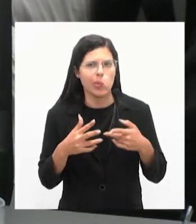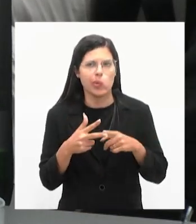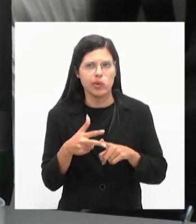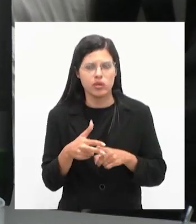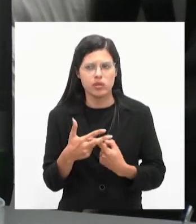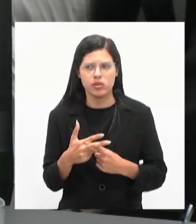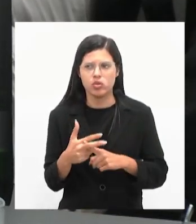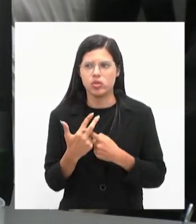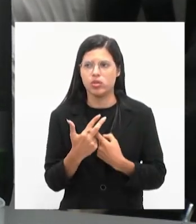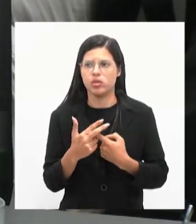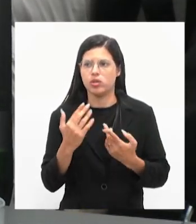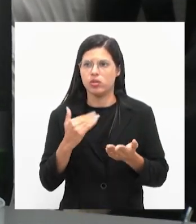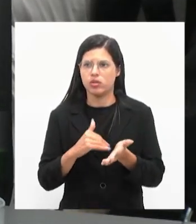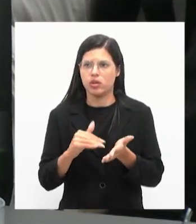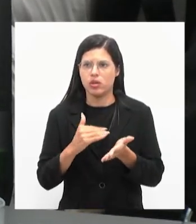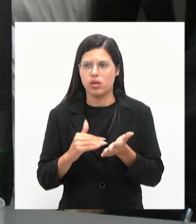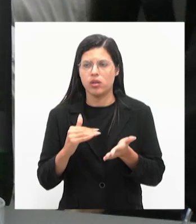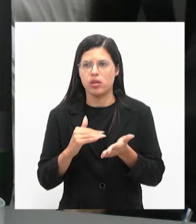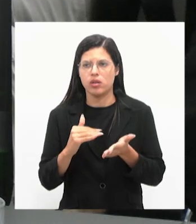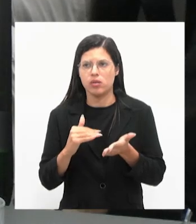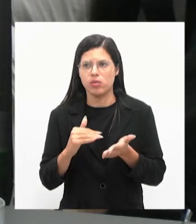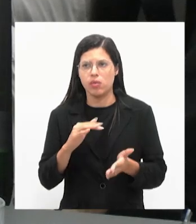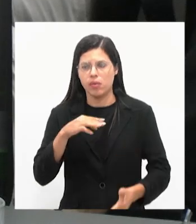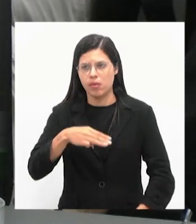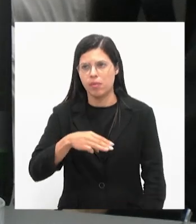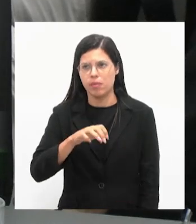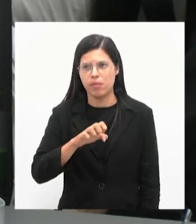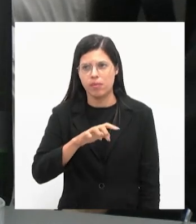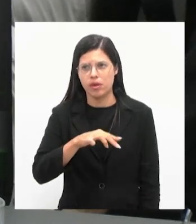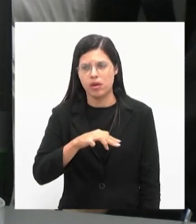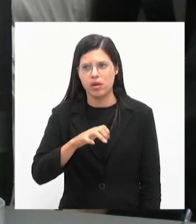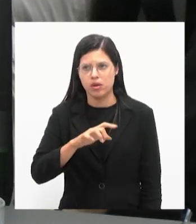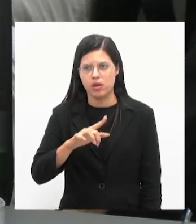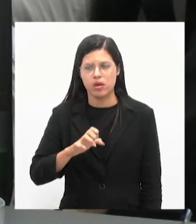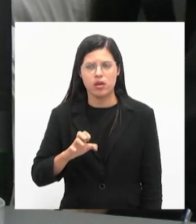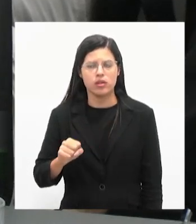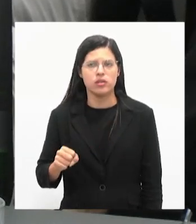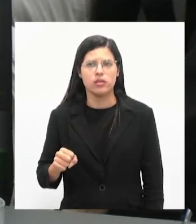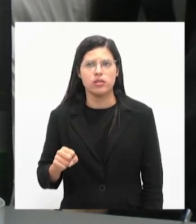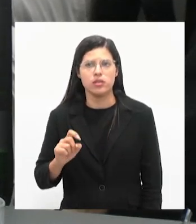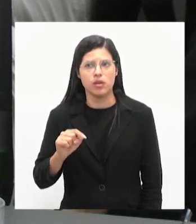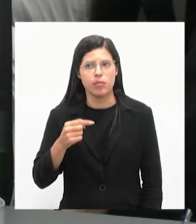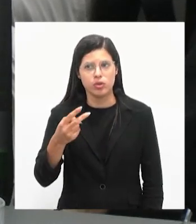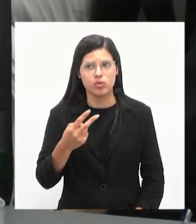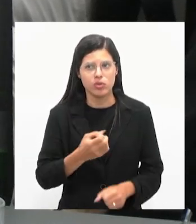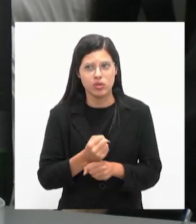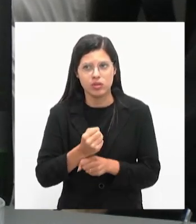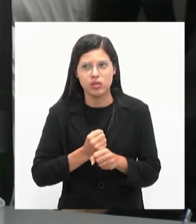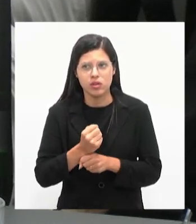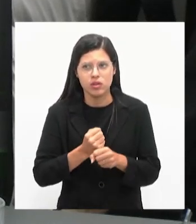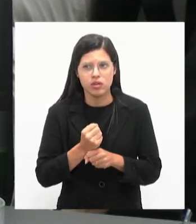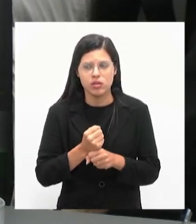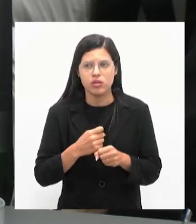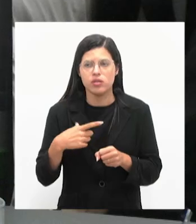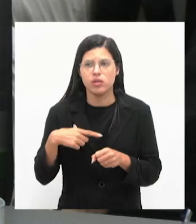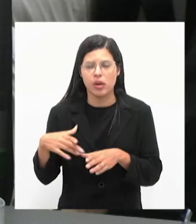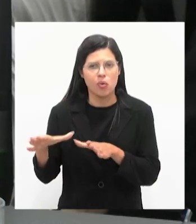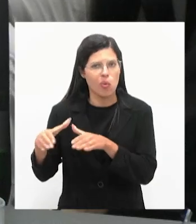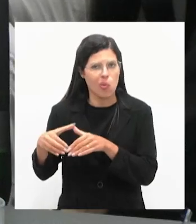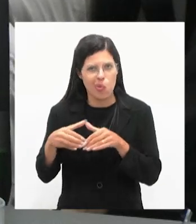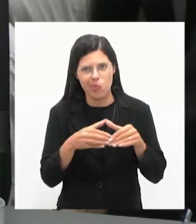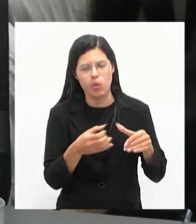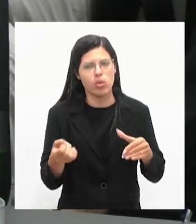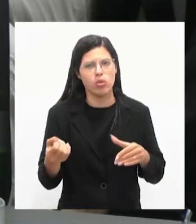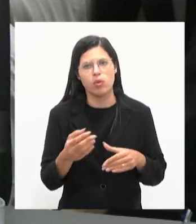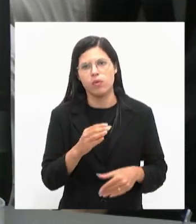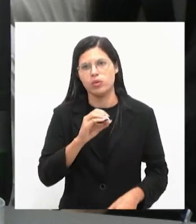Secretário Menezes não pôde vir, né? Tá hoje, depois de 2 anos, nós estamos colocando uma turma nova de oficiais na